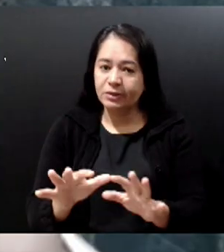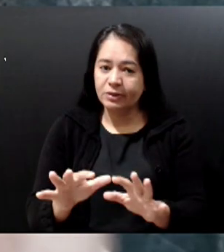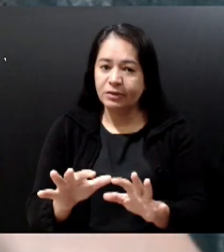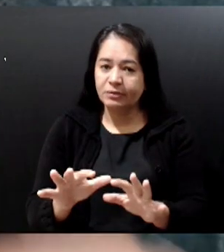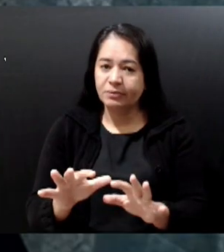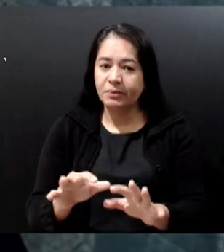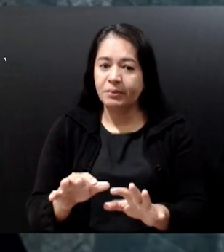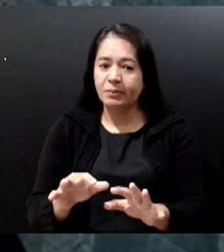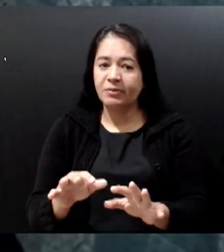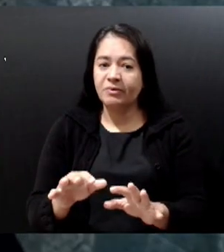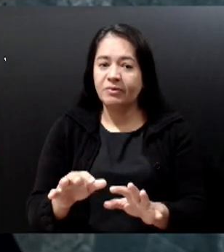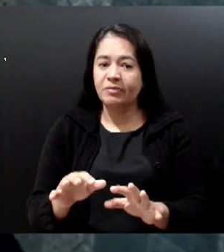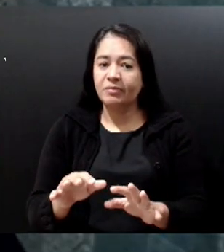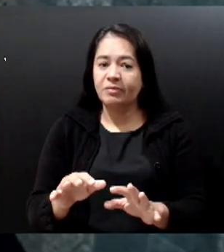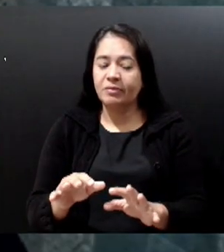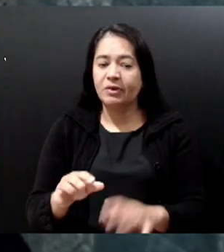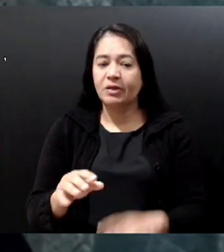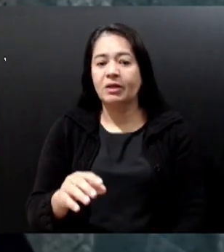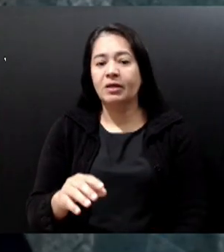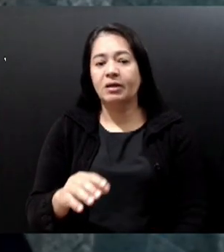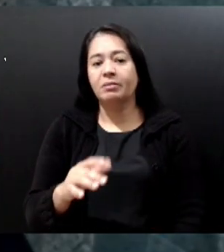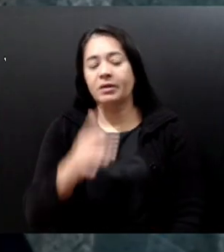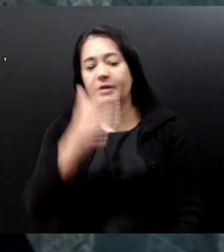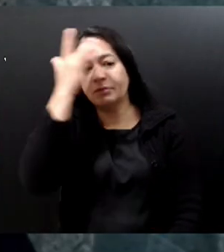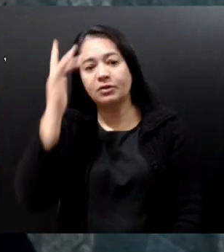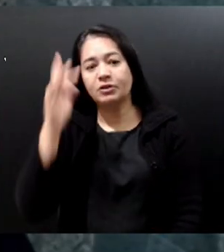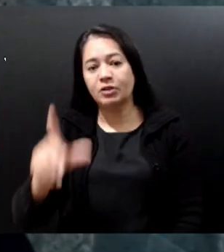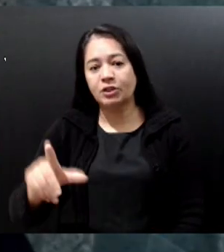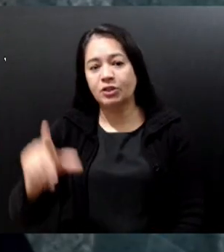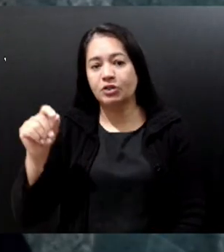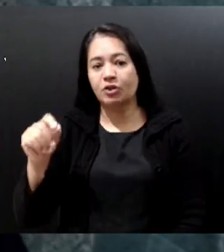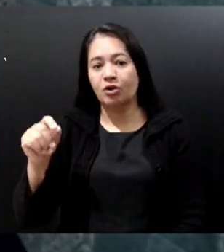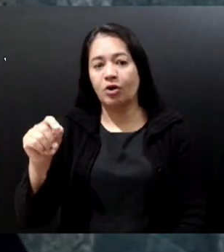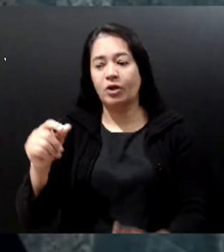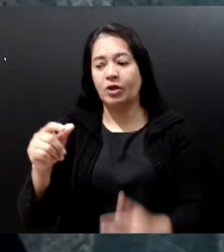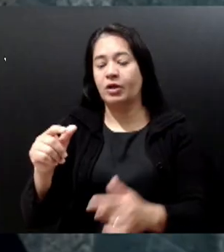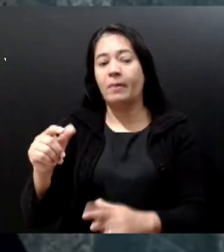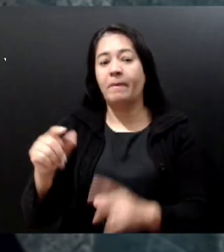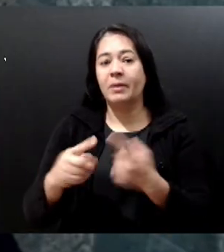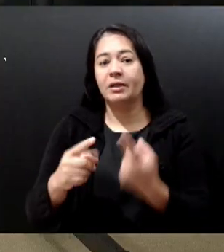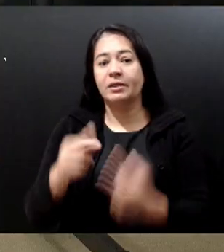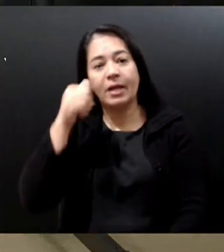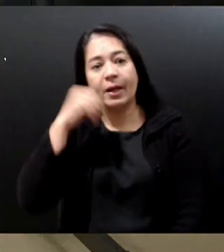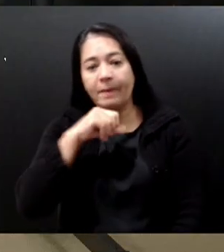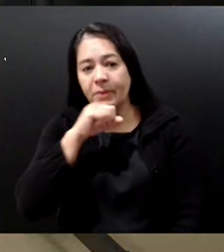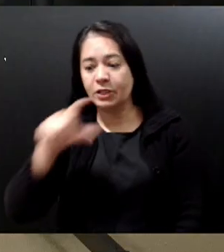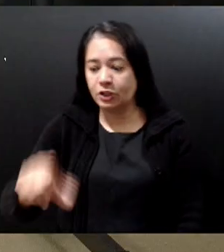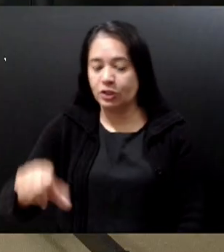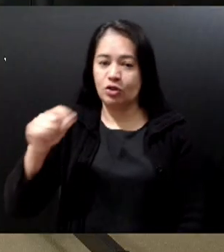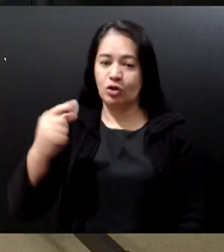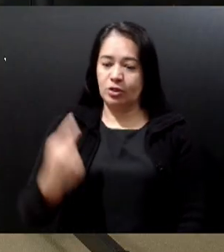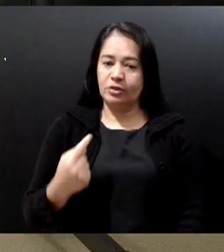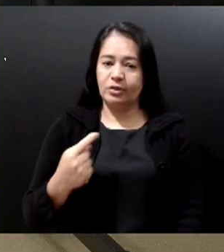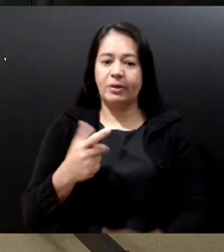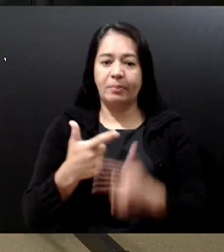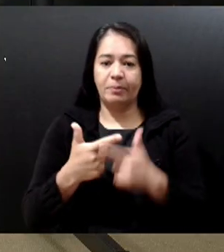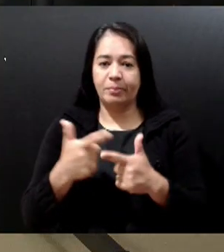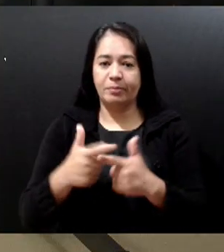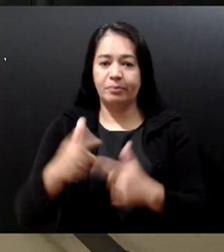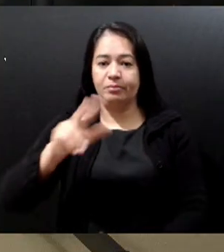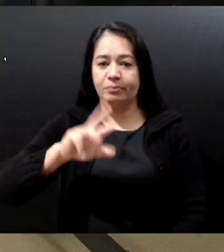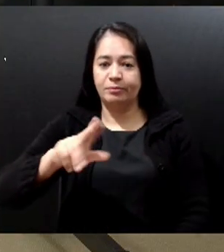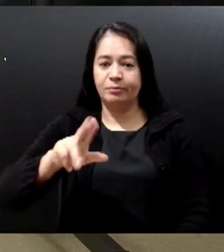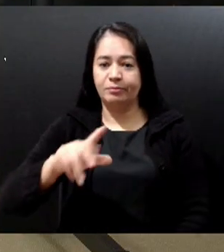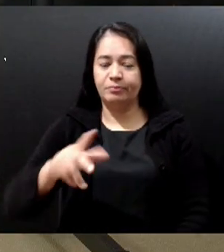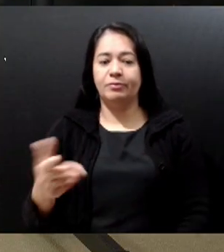as mães que fazem escolhas, isso não é mais um problema. Muito bem, hoje nós estamos aqui falando de